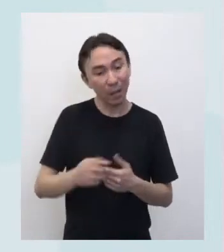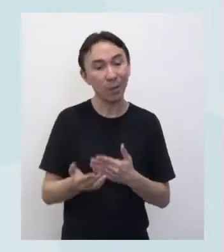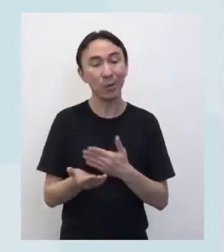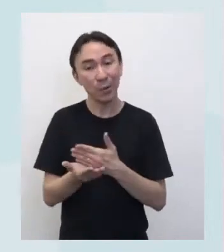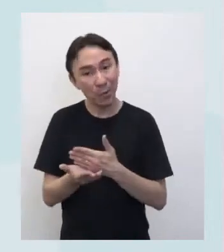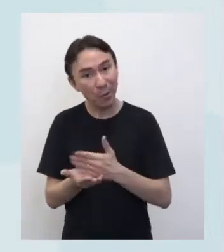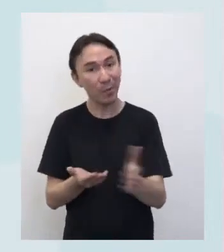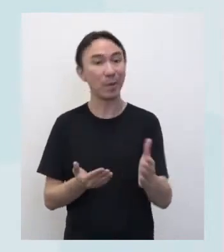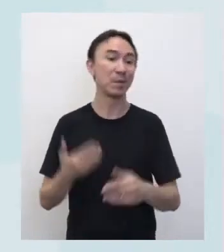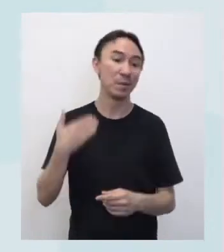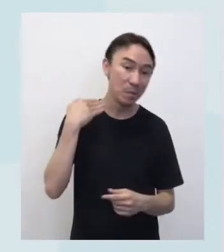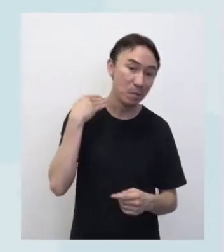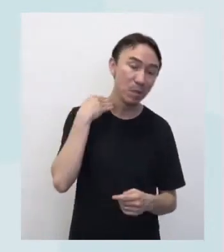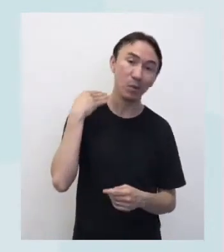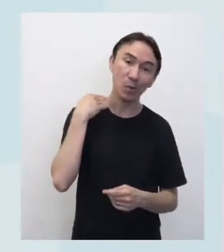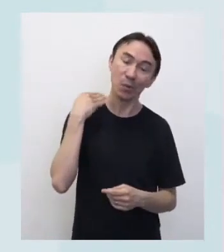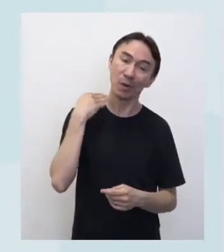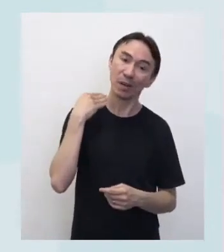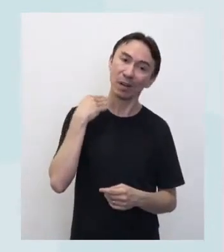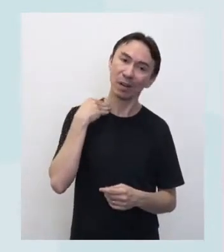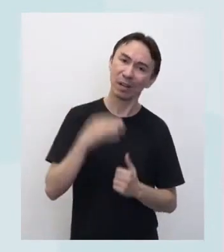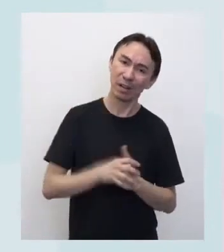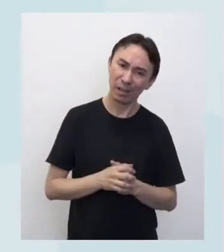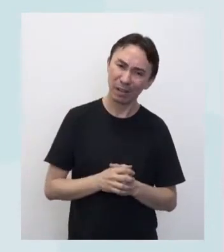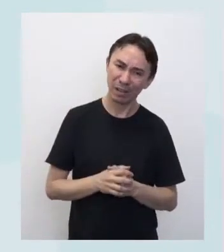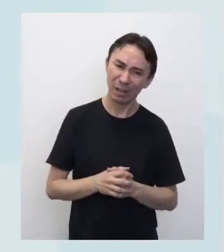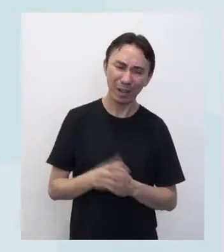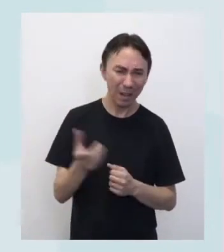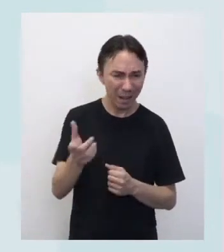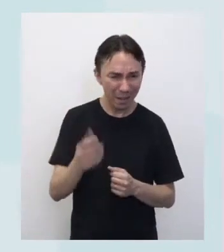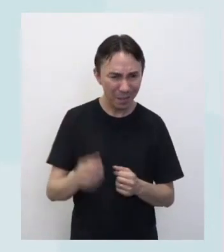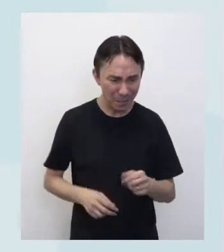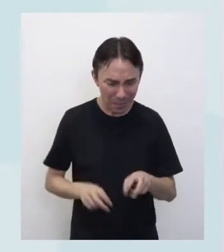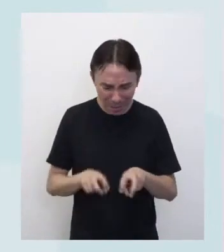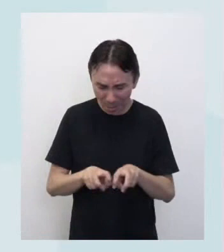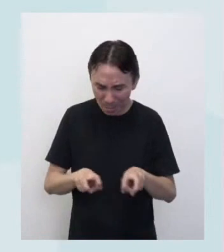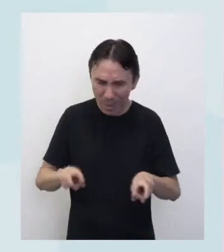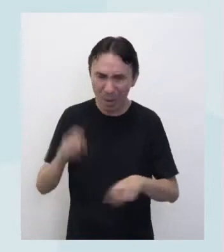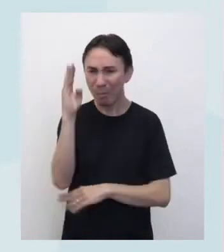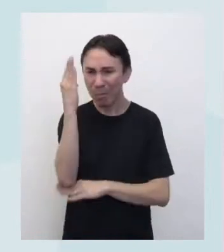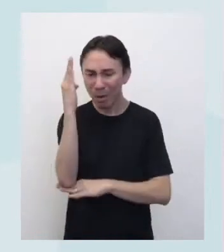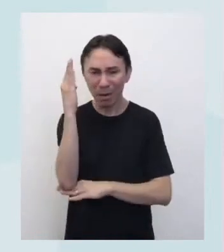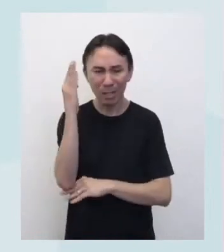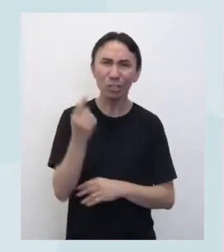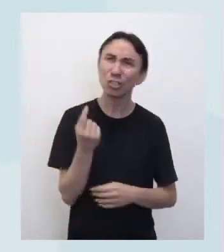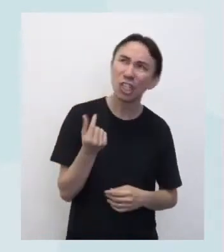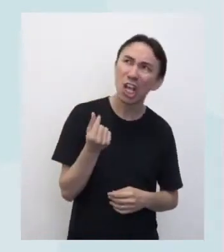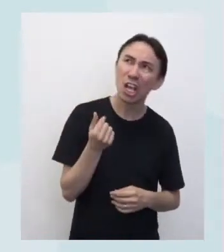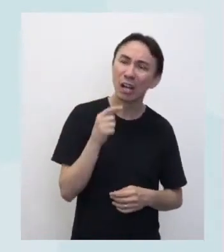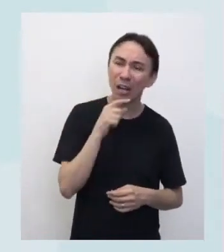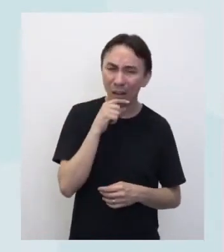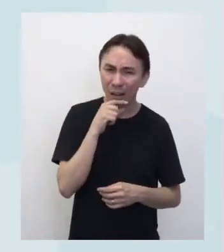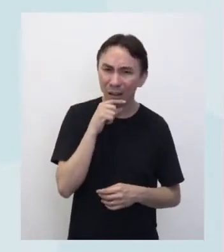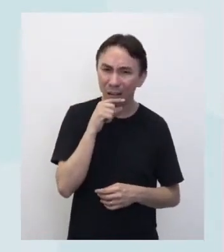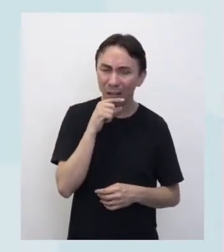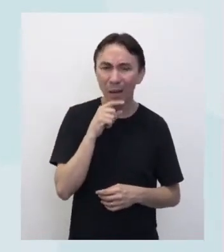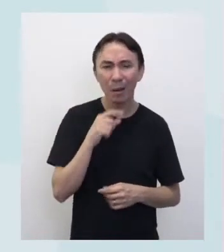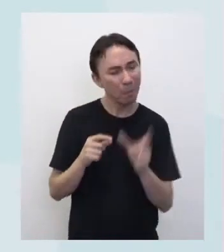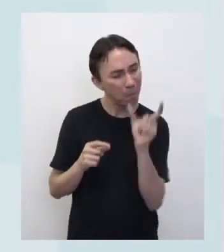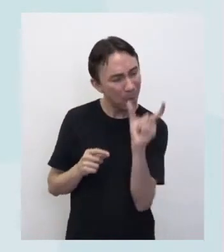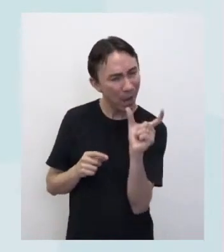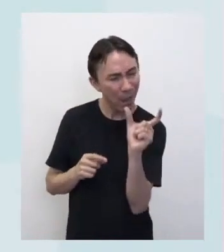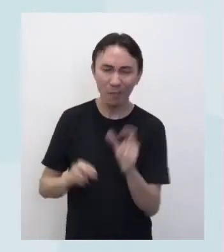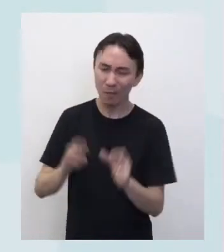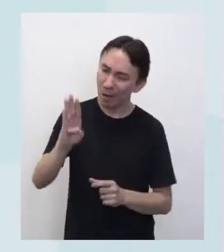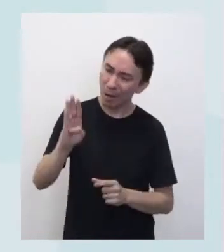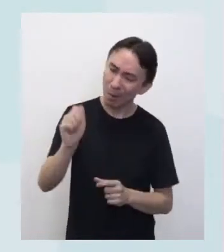banqueiro. Professora, a senhora falou de banquinhos de madeira, banco, dinheiro. Quer dizer que a palavra banco que a gente